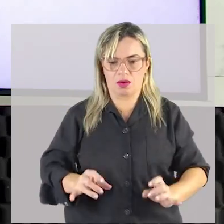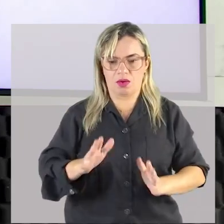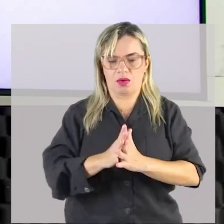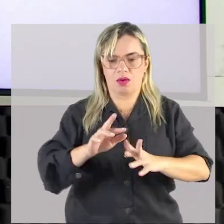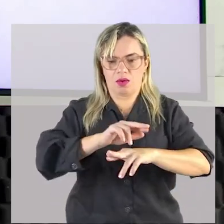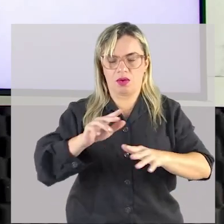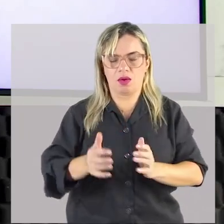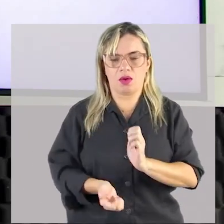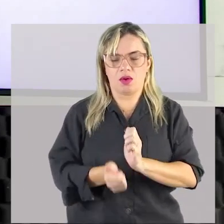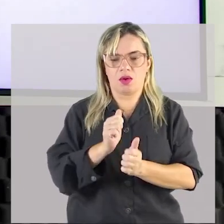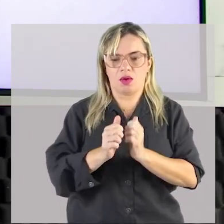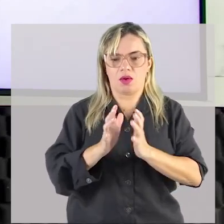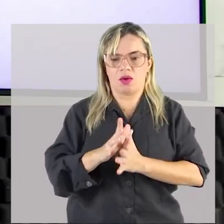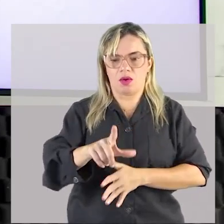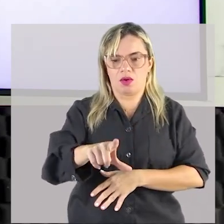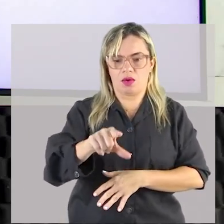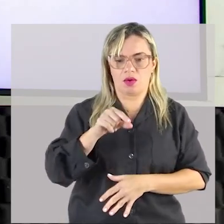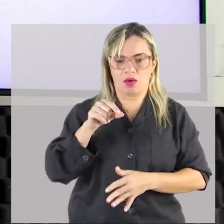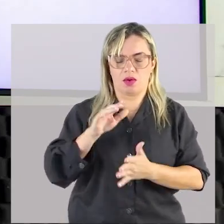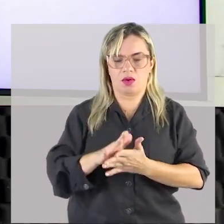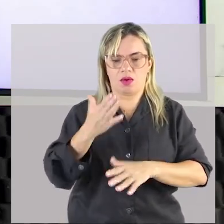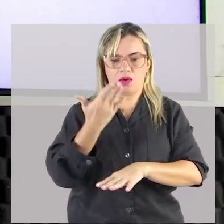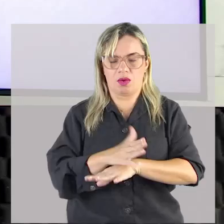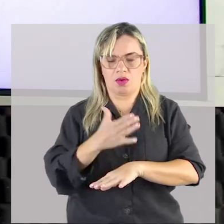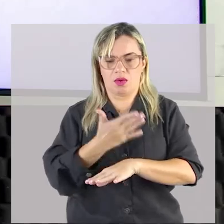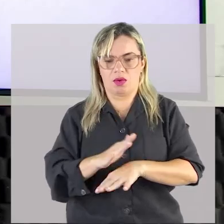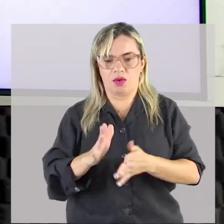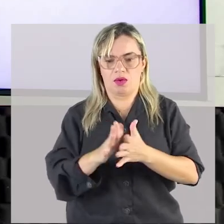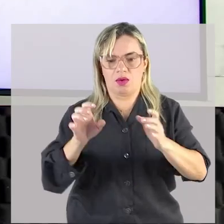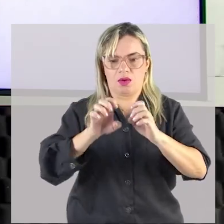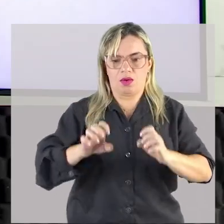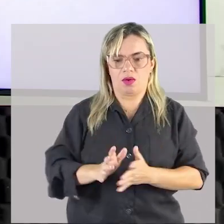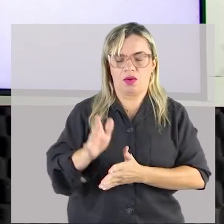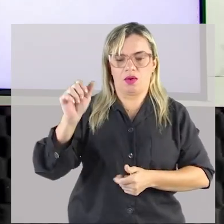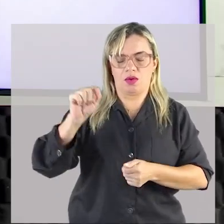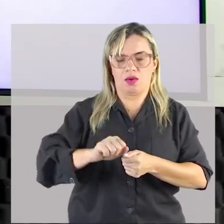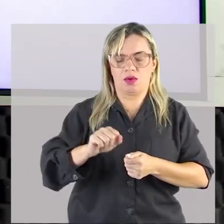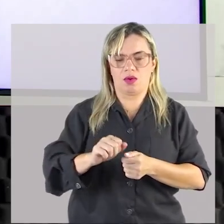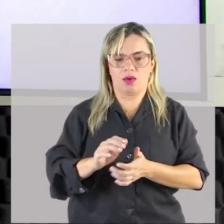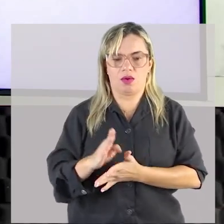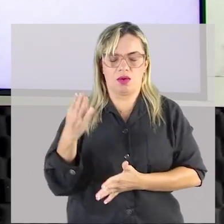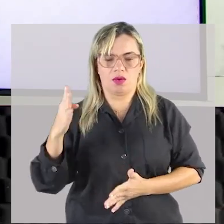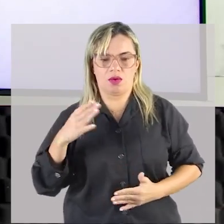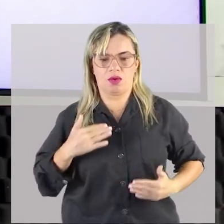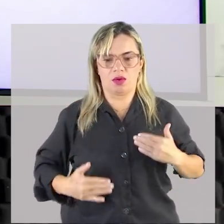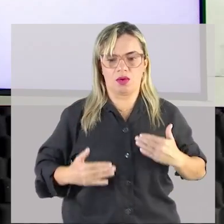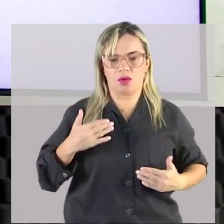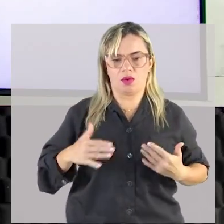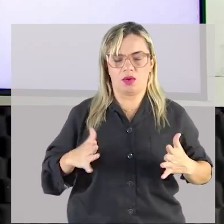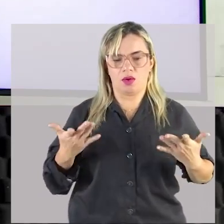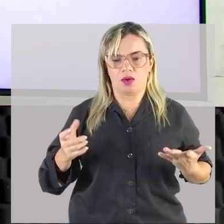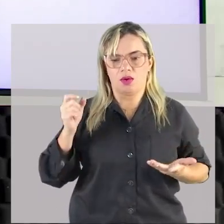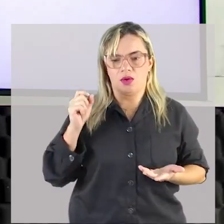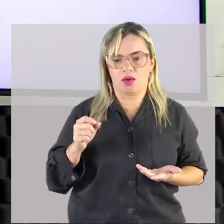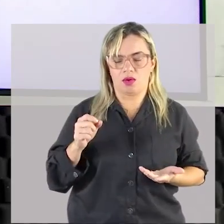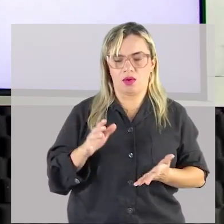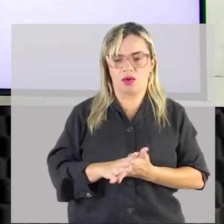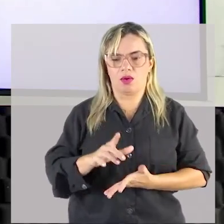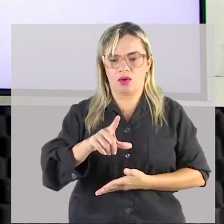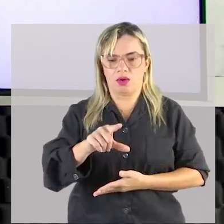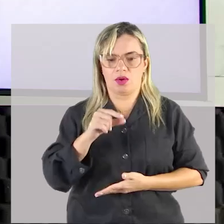esportes, escolhidos e moldados para fazer o que fazem. Os biótipos, ou